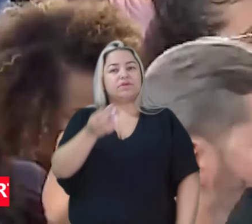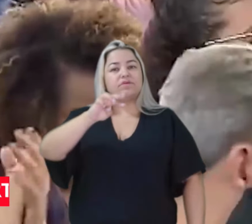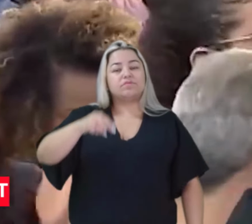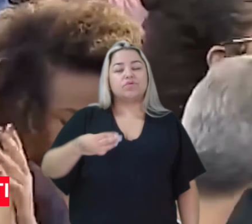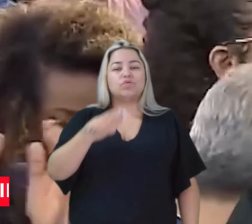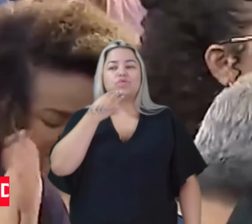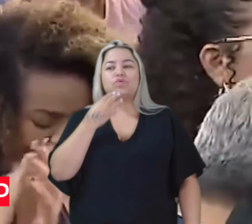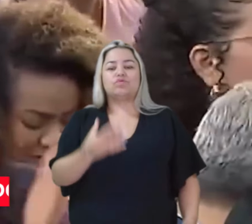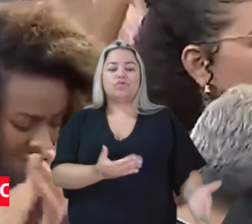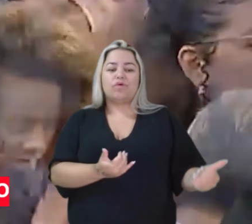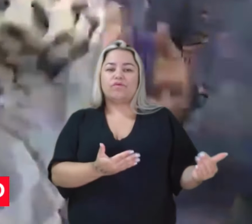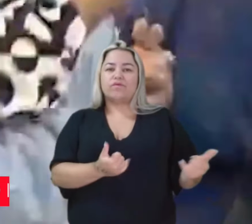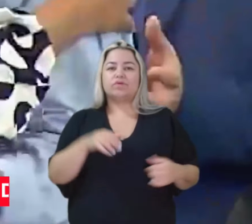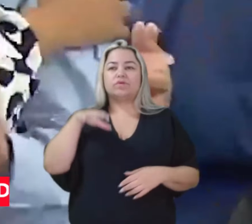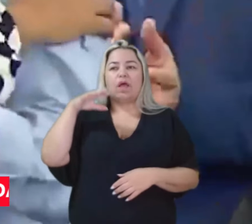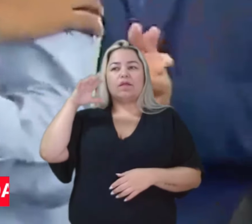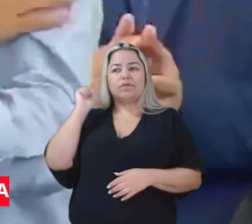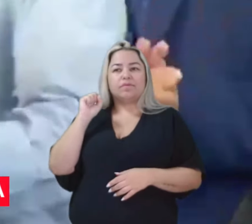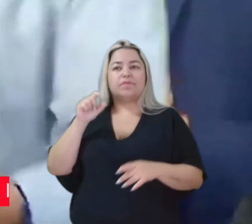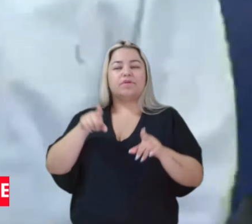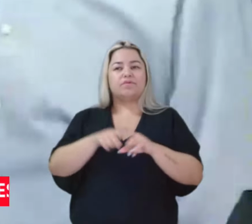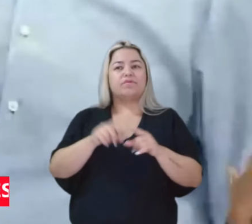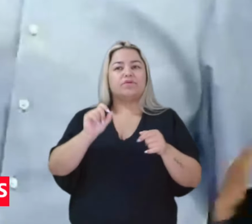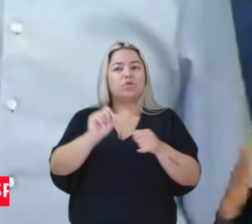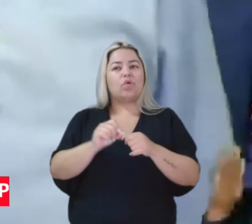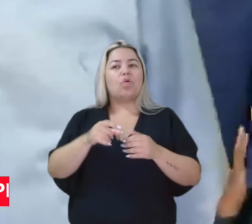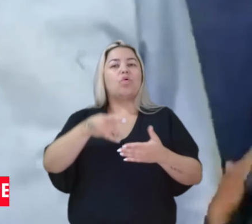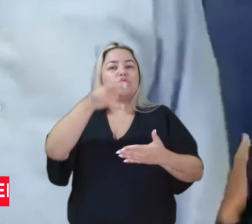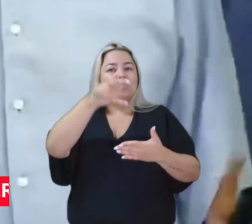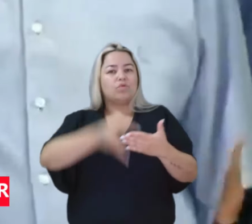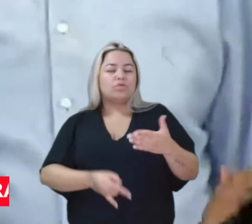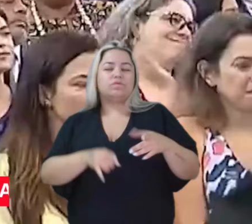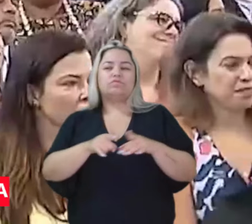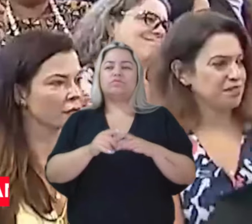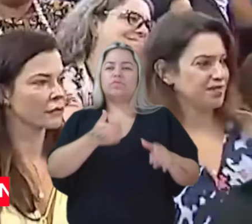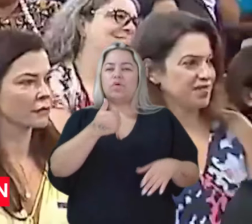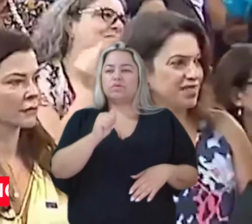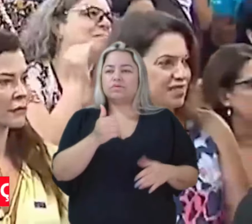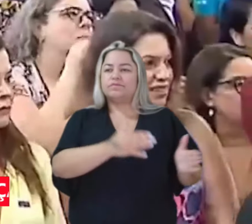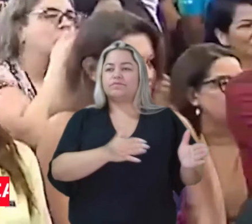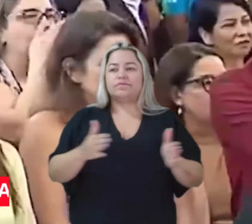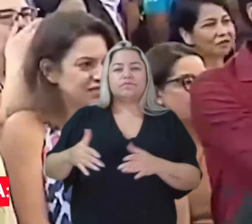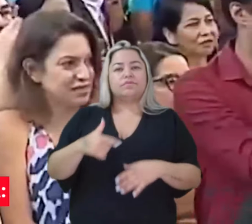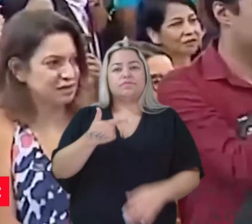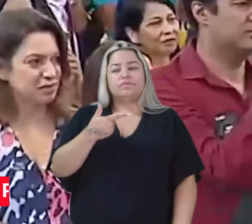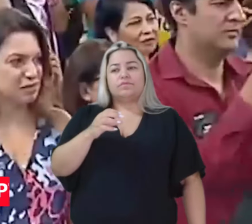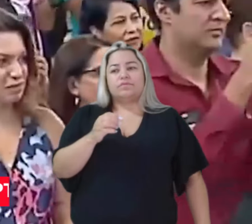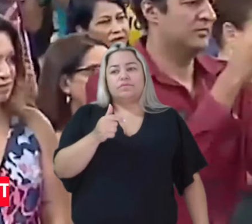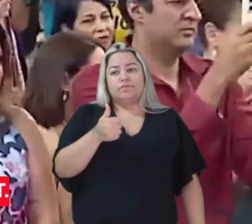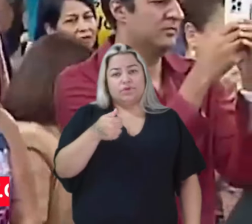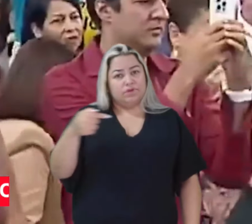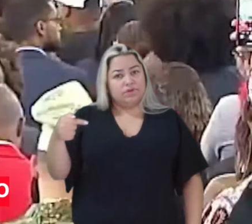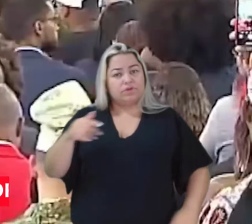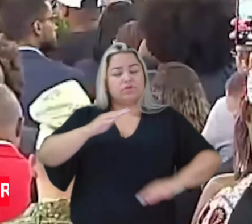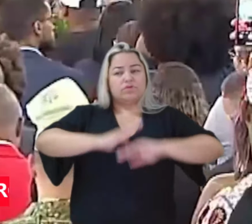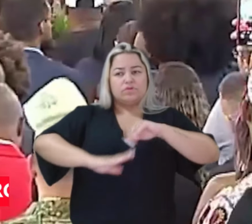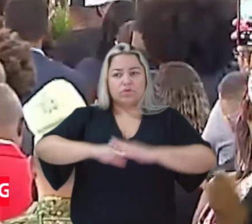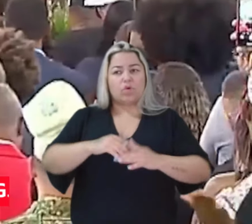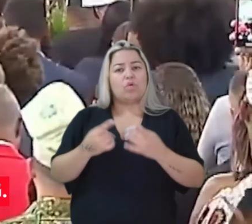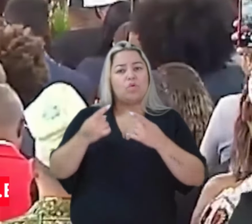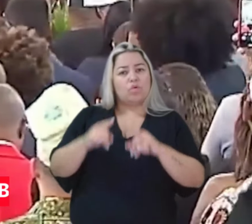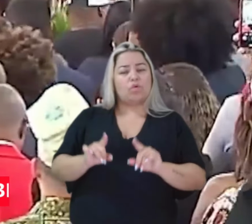jovens negros foram ouvidos para formar um documento com 11 eixos de atuação e 217 ações de